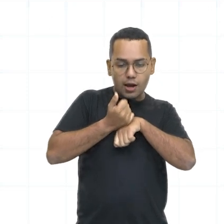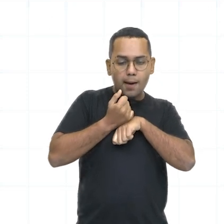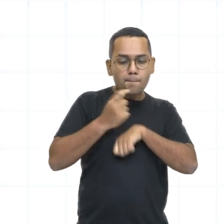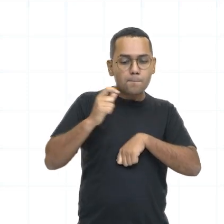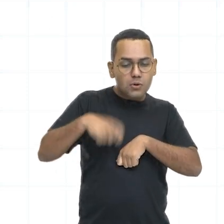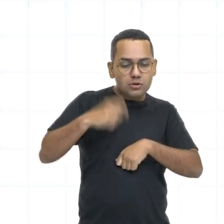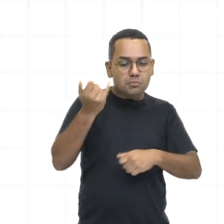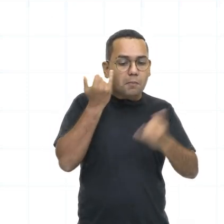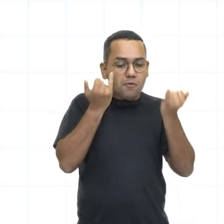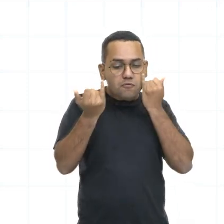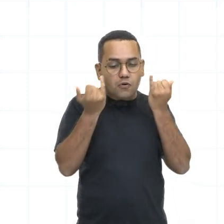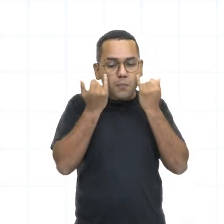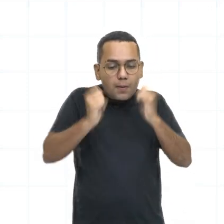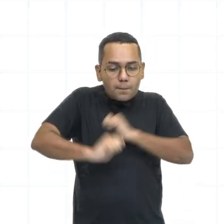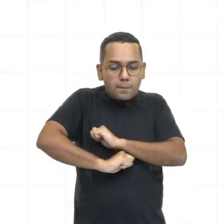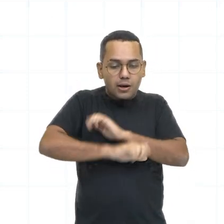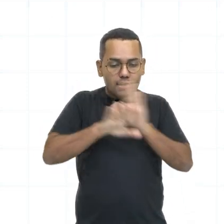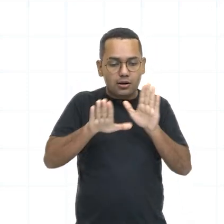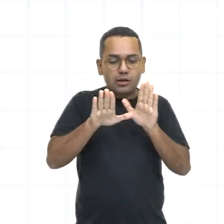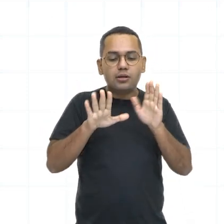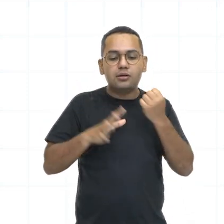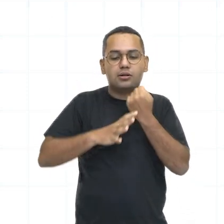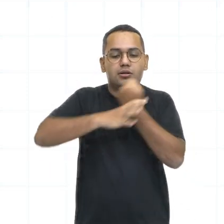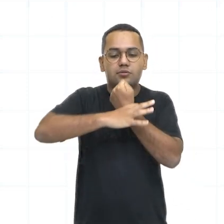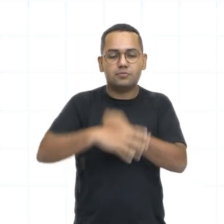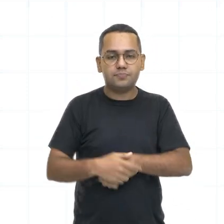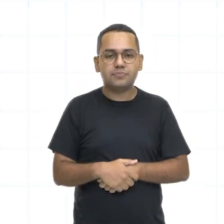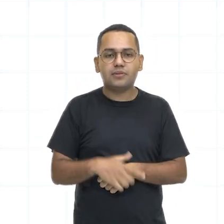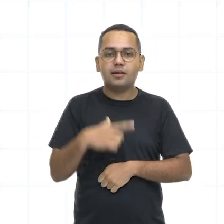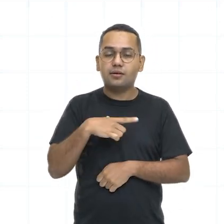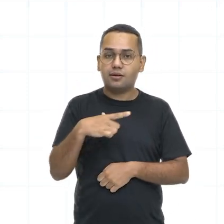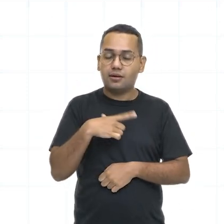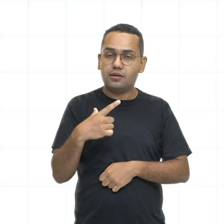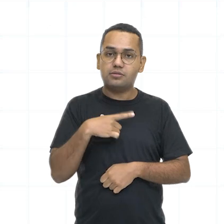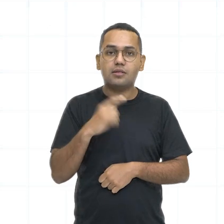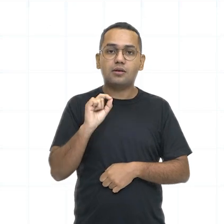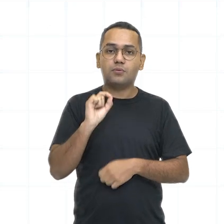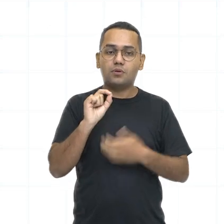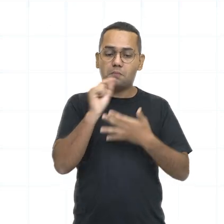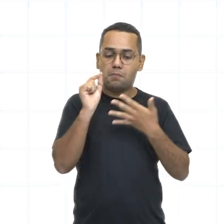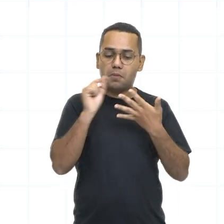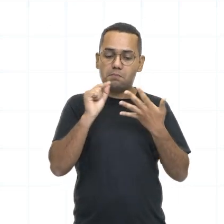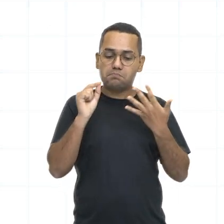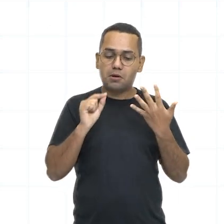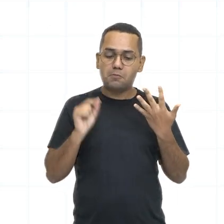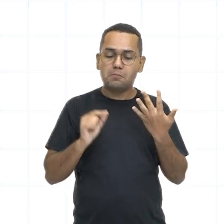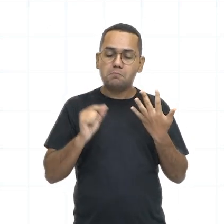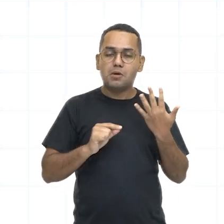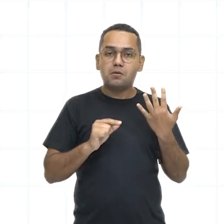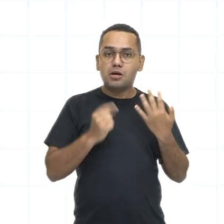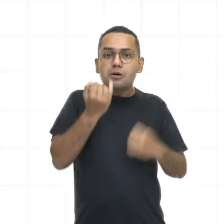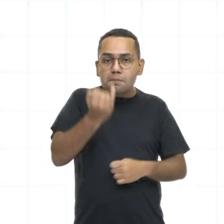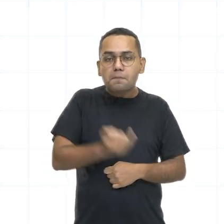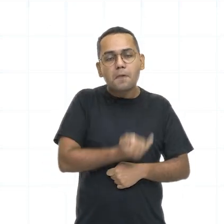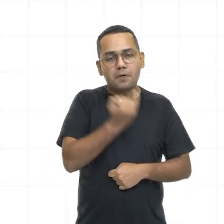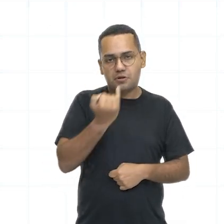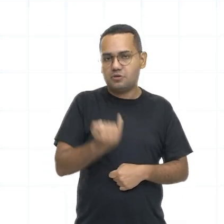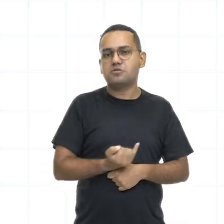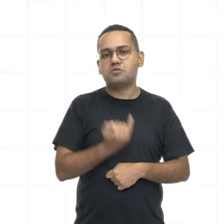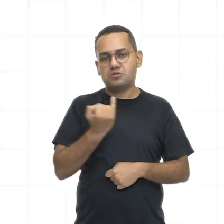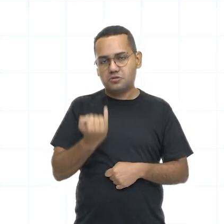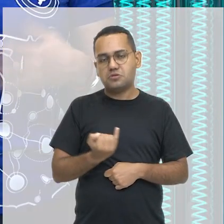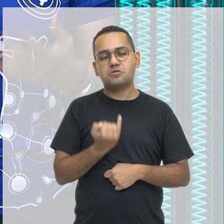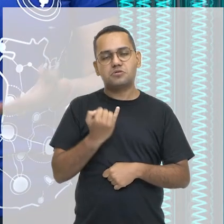ativa e a confiança, elementos fundamentais para uma atuação genuína. E agora